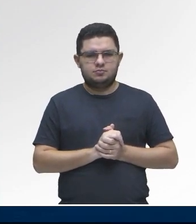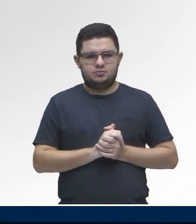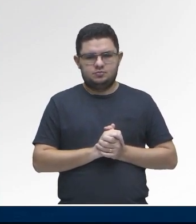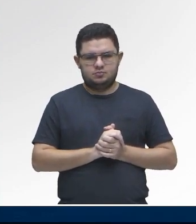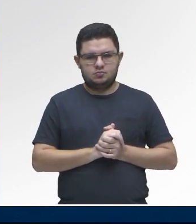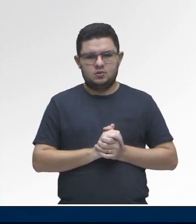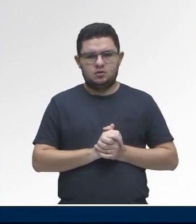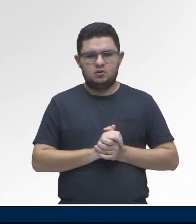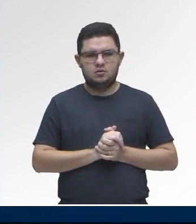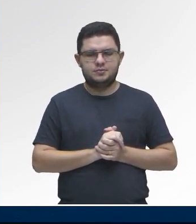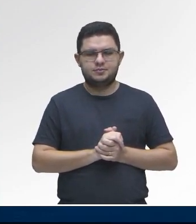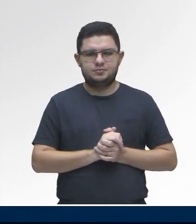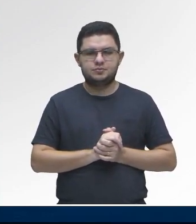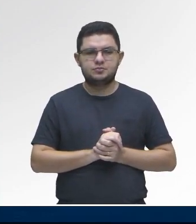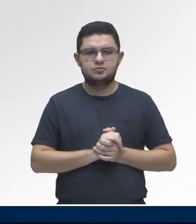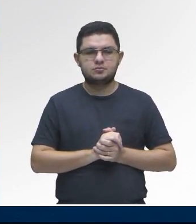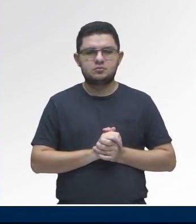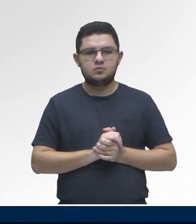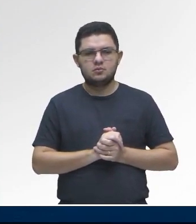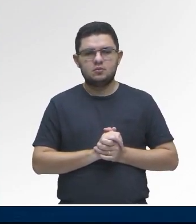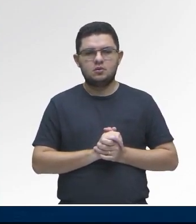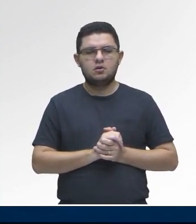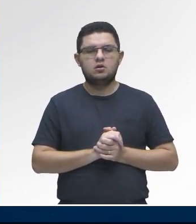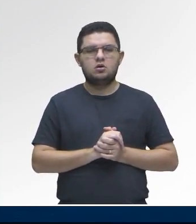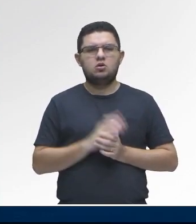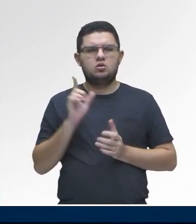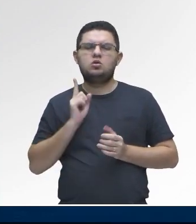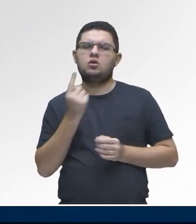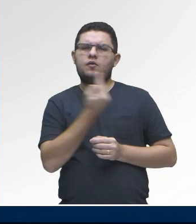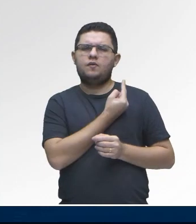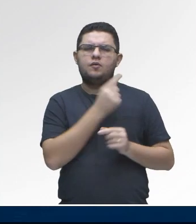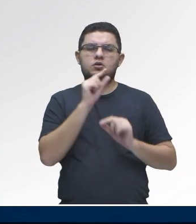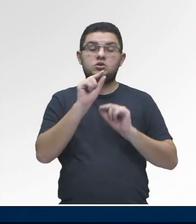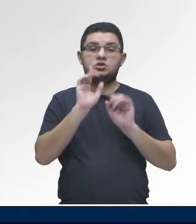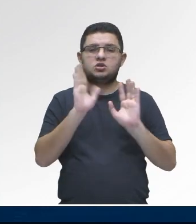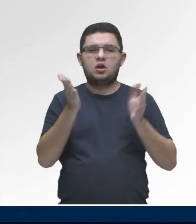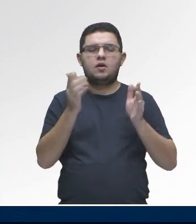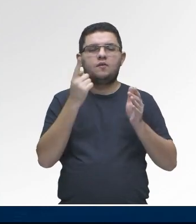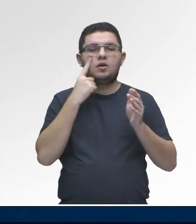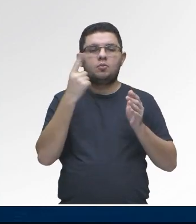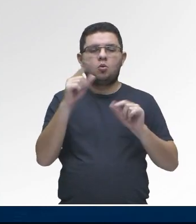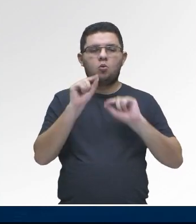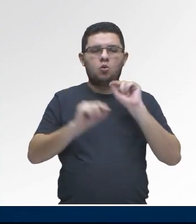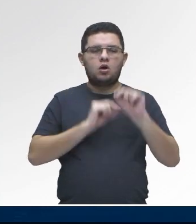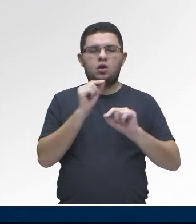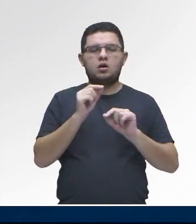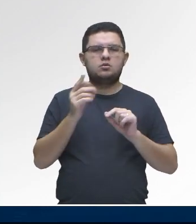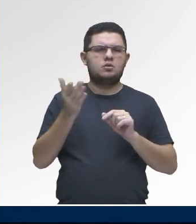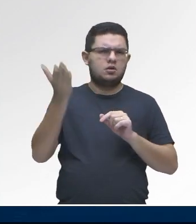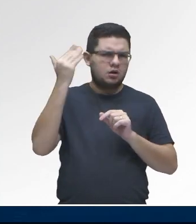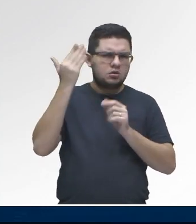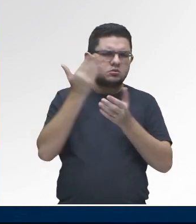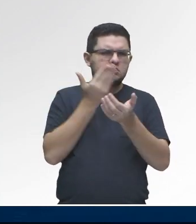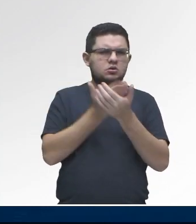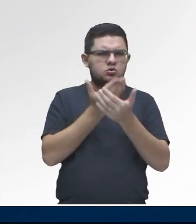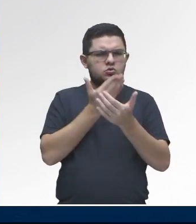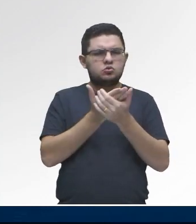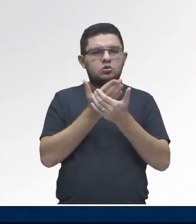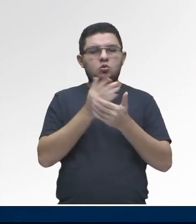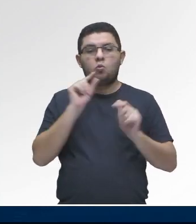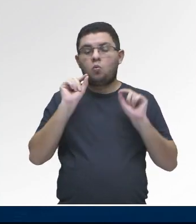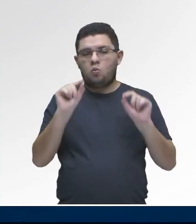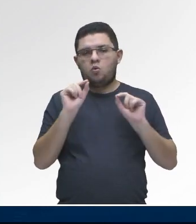Números decimais, nós vimos, melhor falando, vocês viram no passado, nas séries